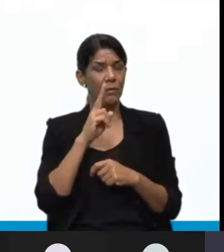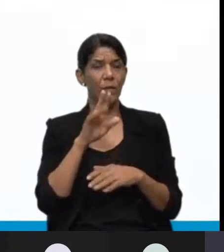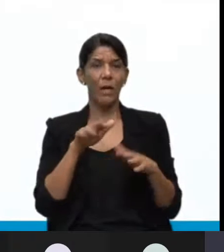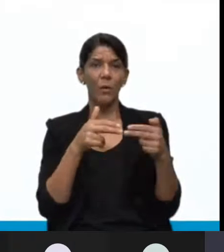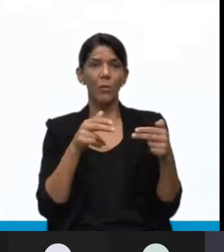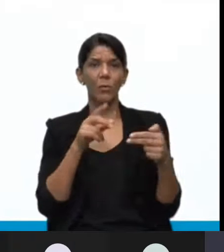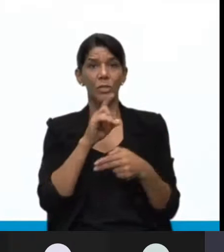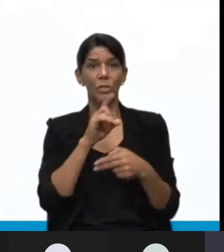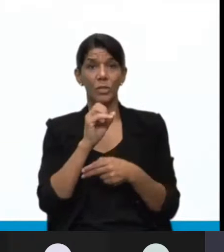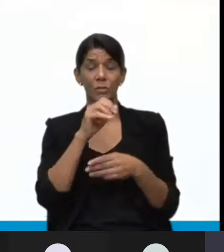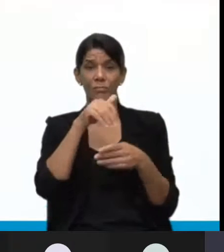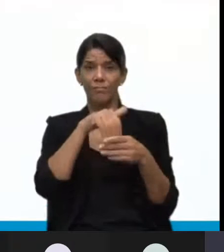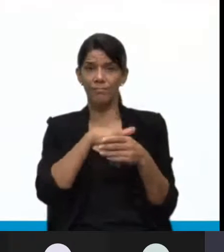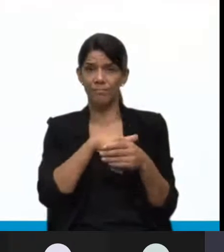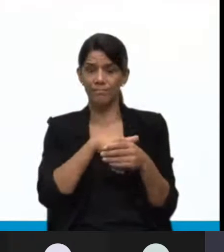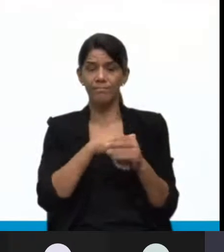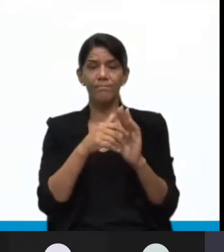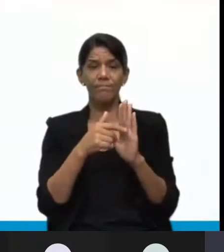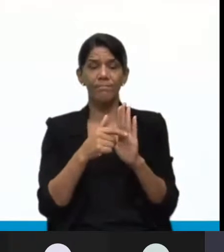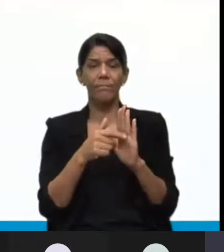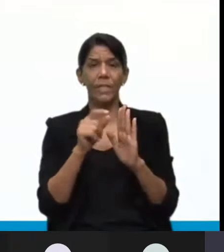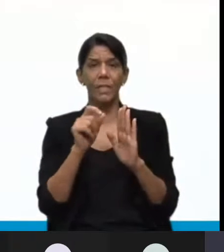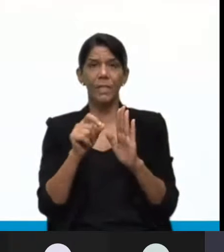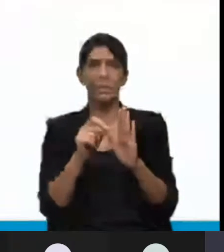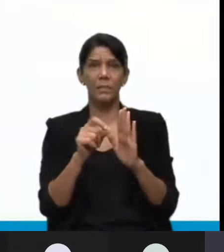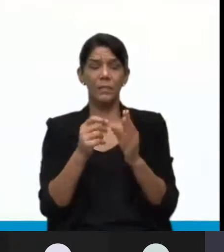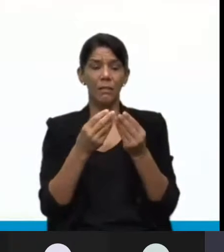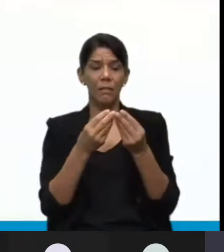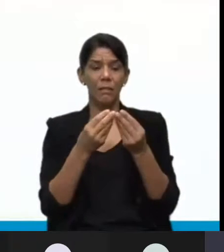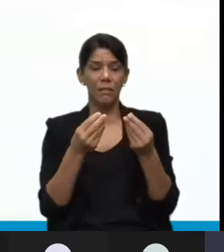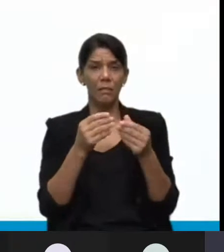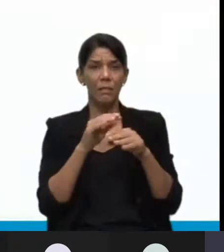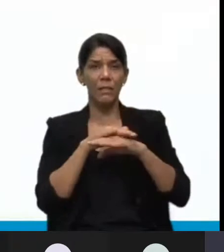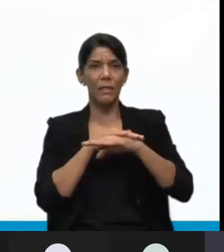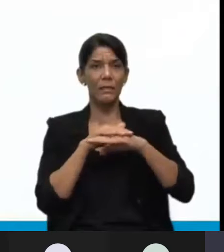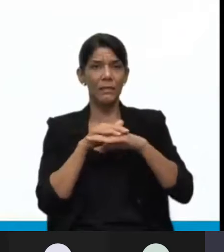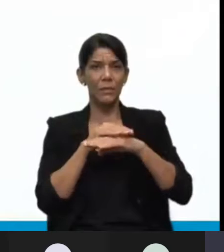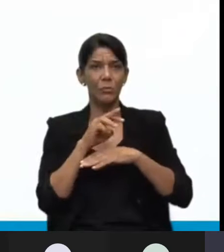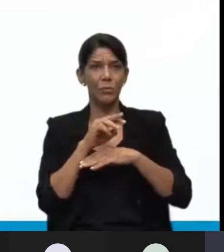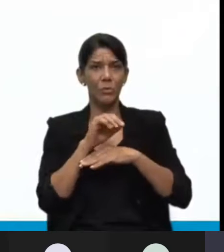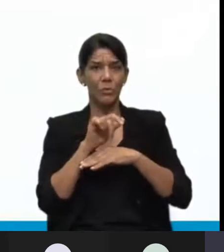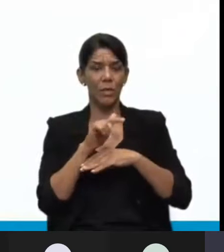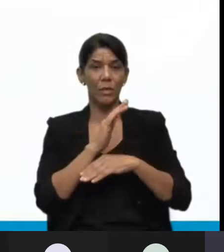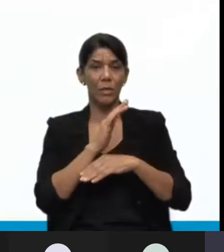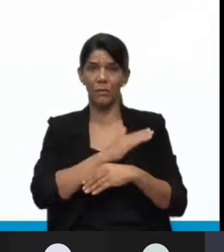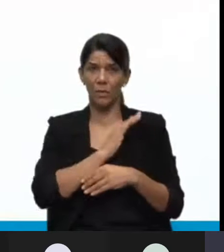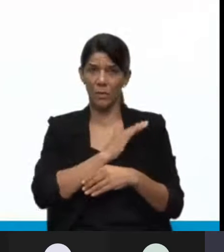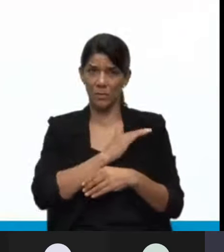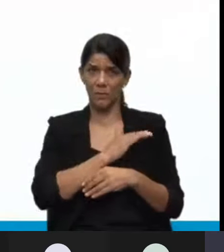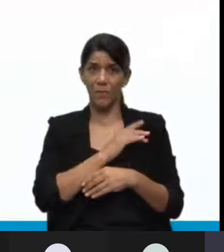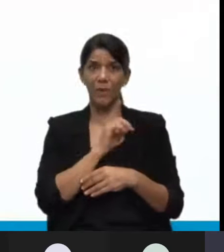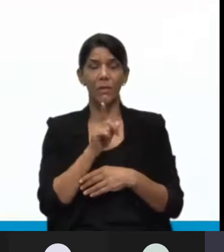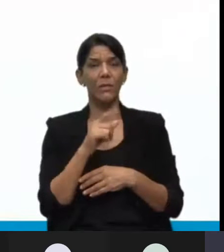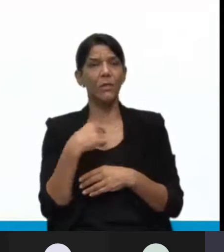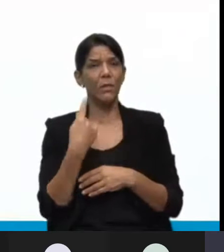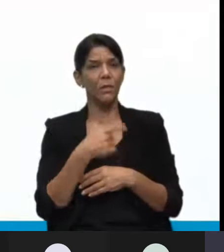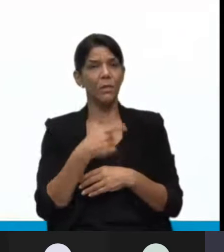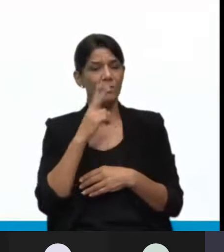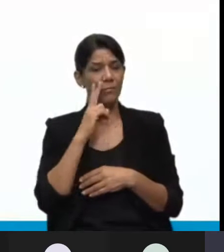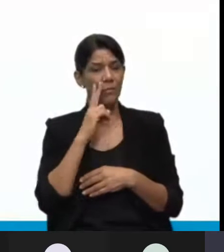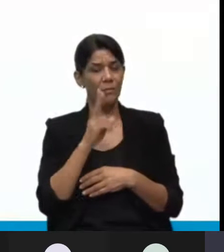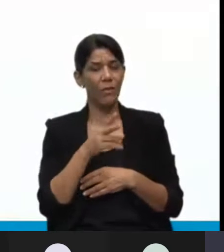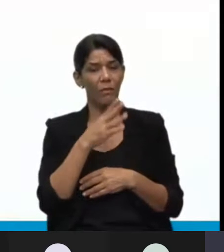com alguns discos intercalares marcados aí nesse tecido muscular cardíaco, tá? Então, é isso que